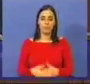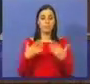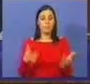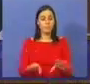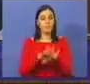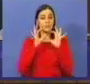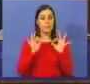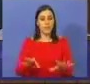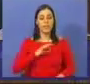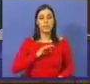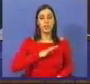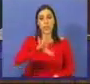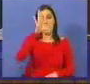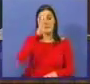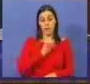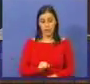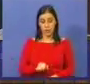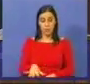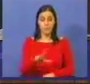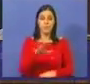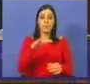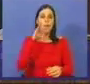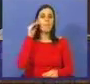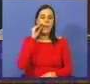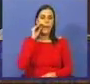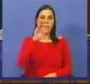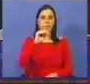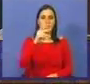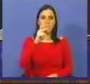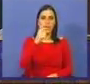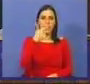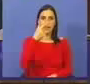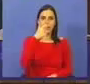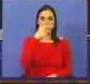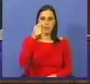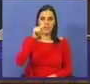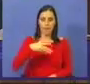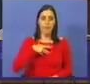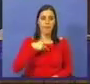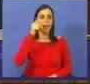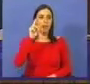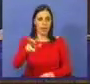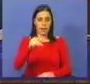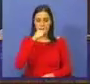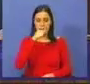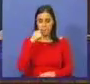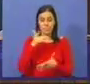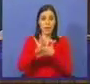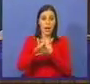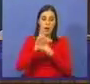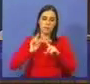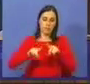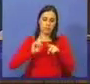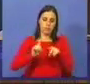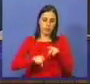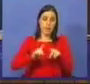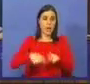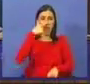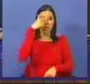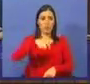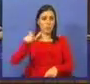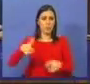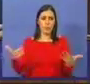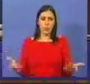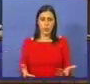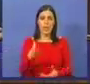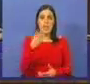Registro também, Sr. Ministro, que perante o caso Santander, e sabe que há cartas variadas para várias pessoas,